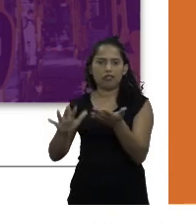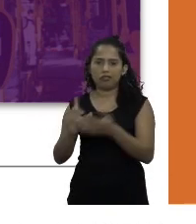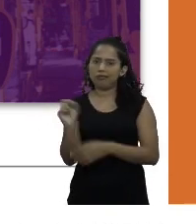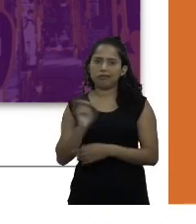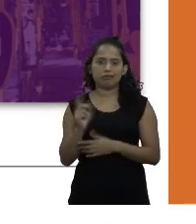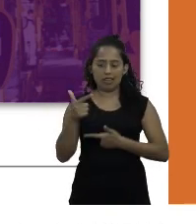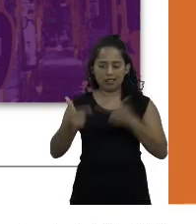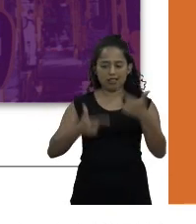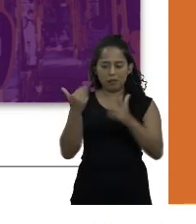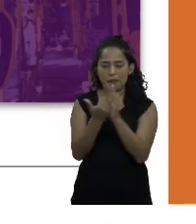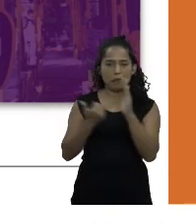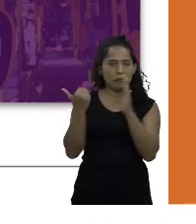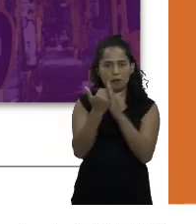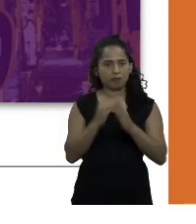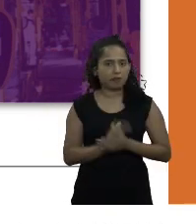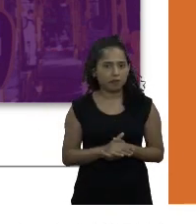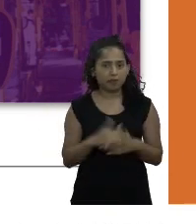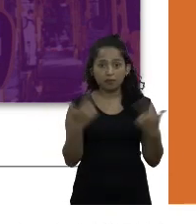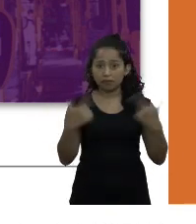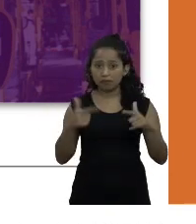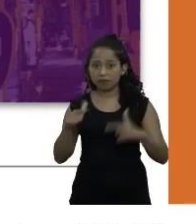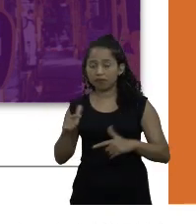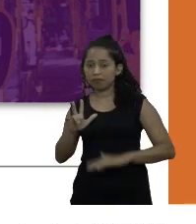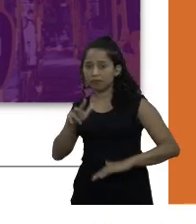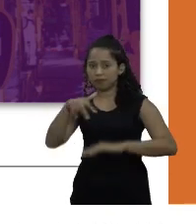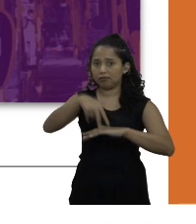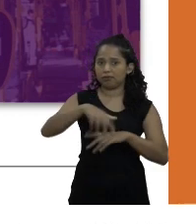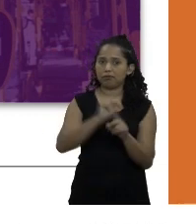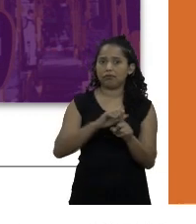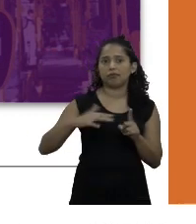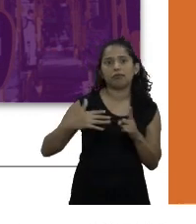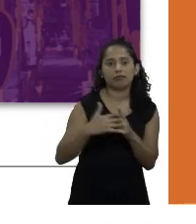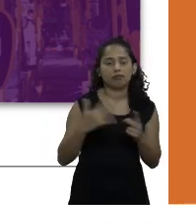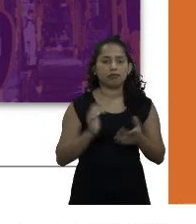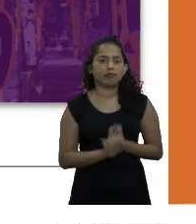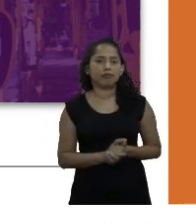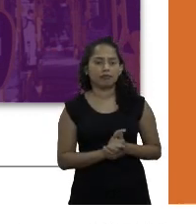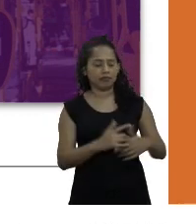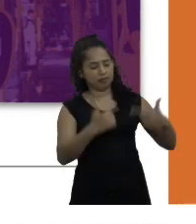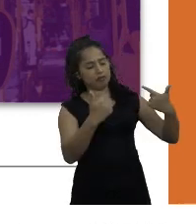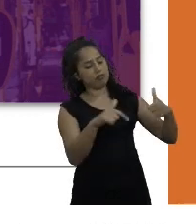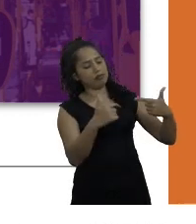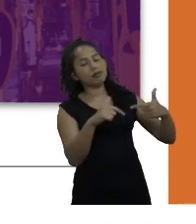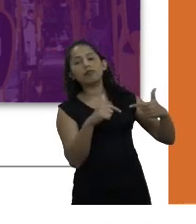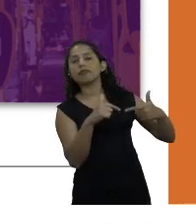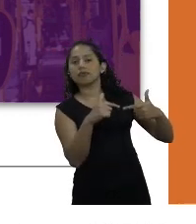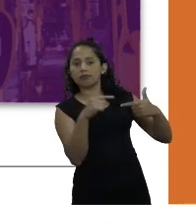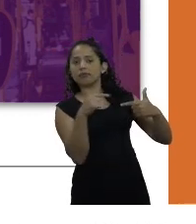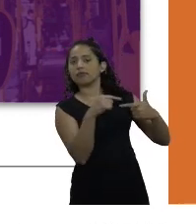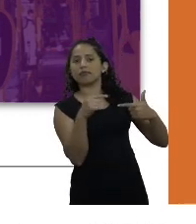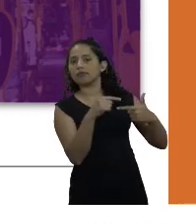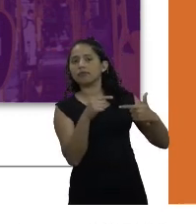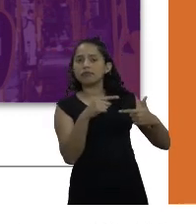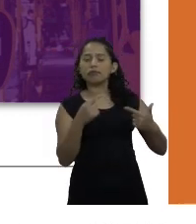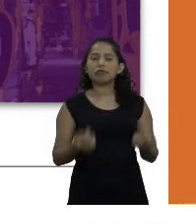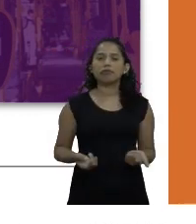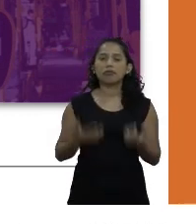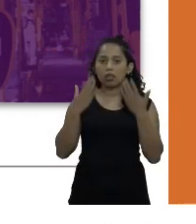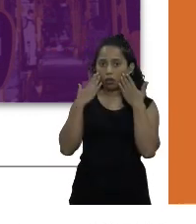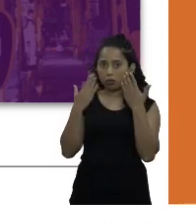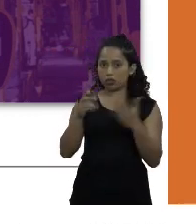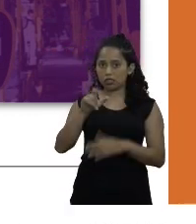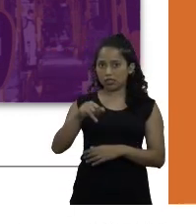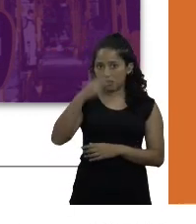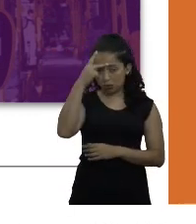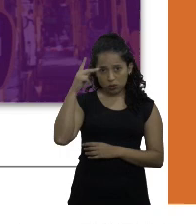maior. O trabalho posiciona a gente dentro da sociedade. O trabalho, ele diz se uma pessoa